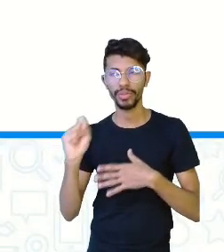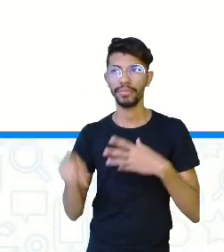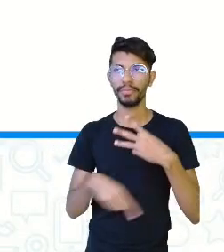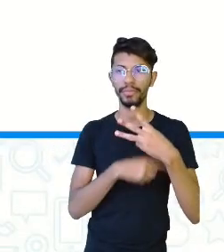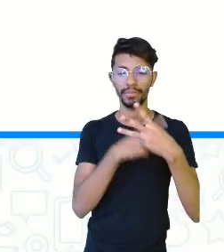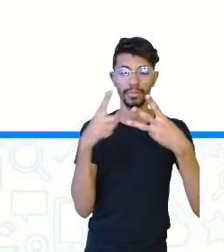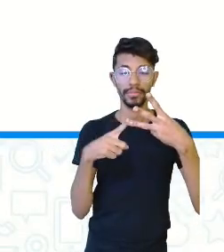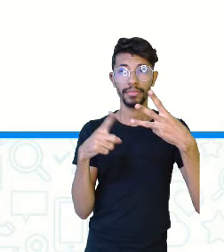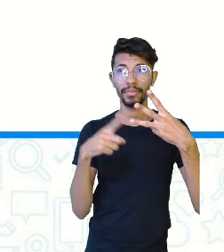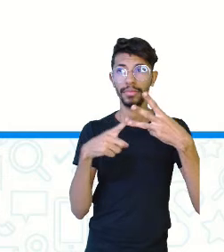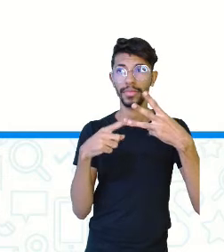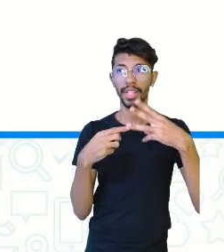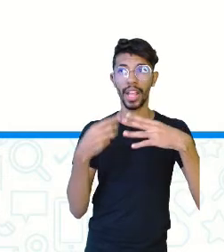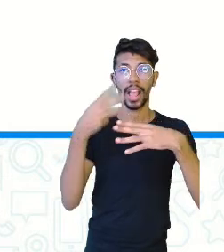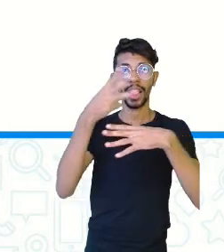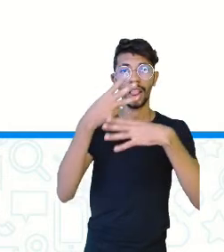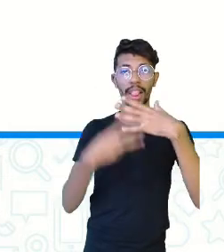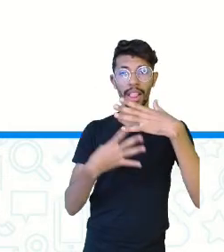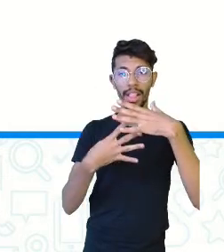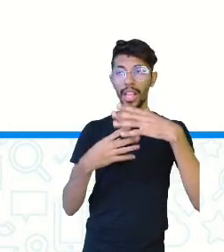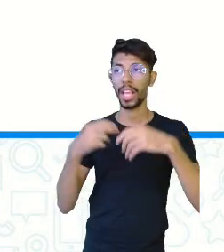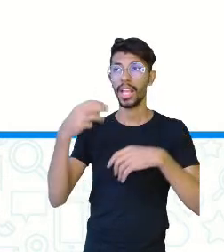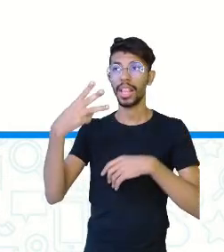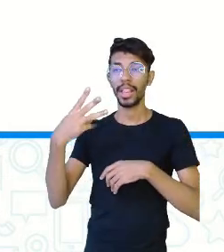3/4. A última,